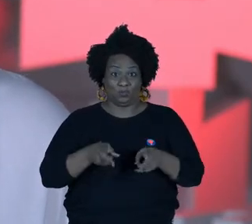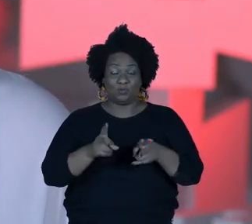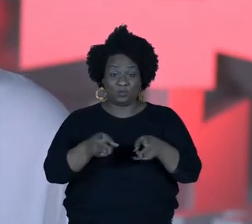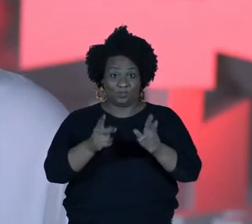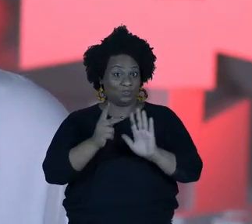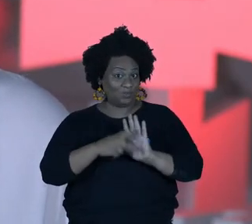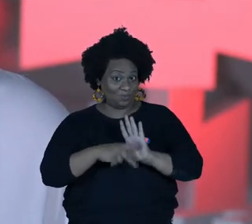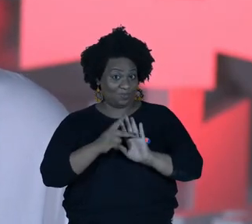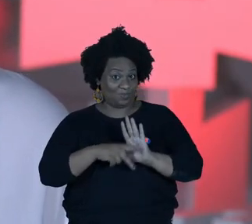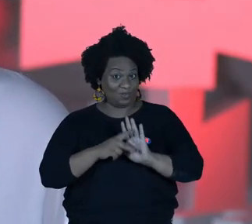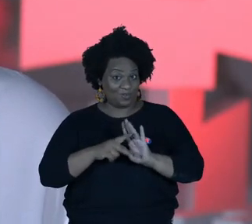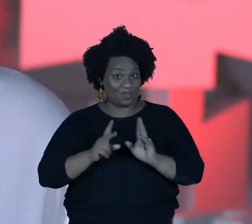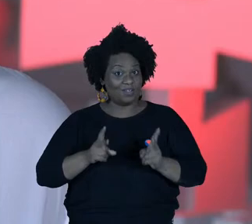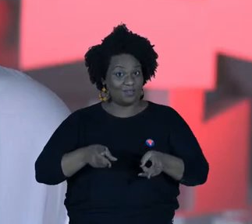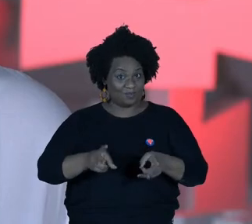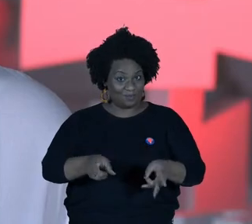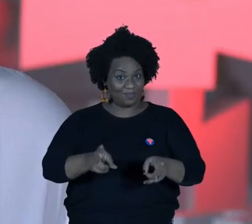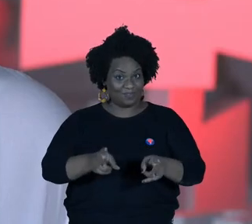projeto, né, gente? Com